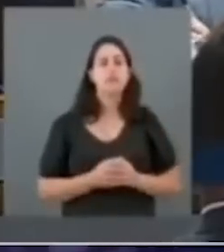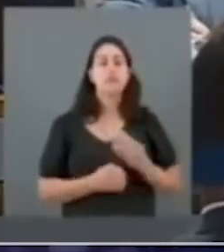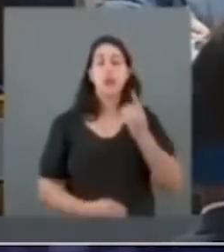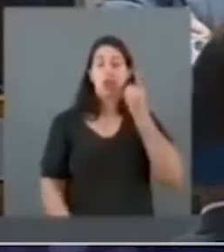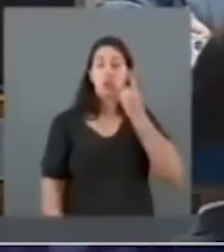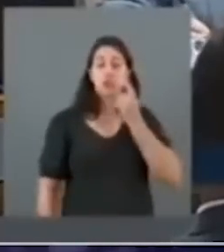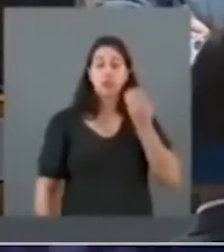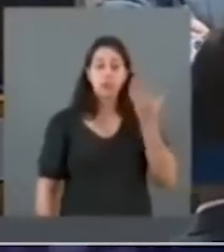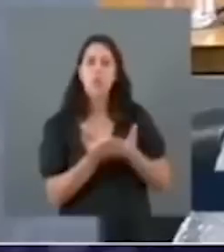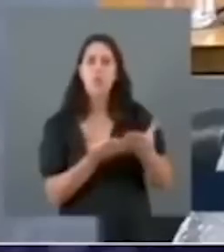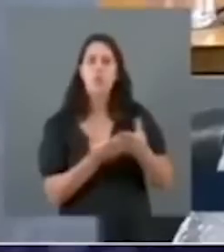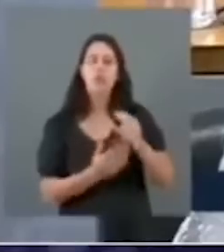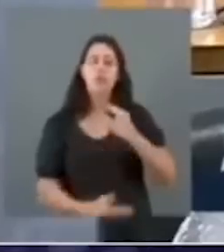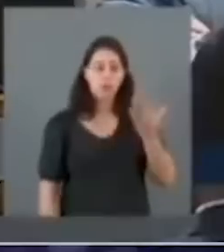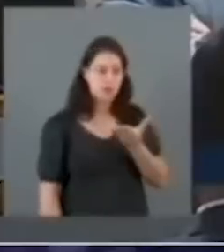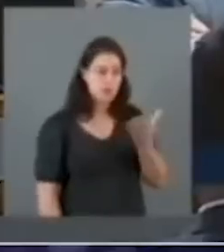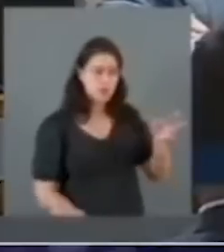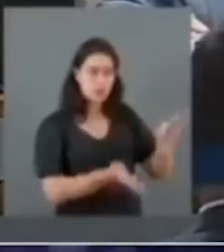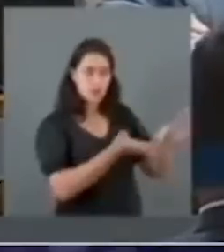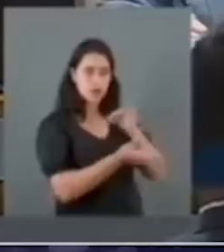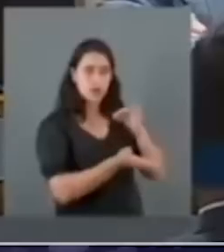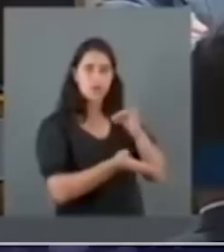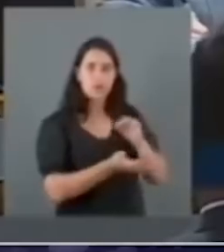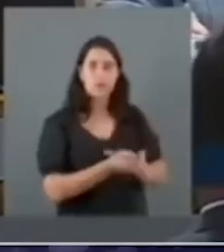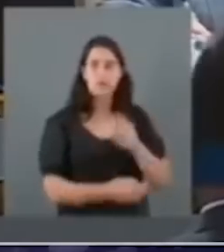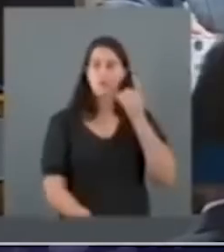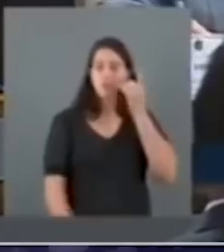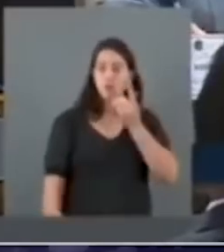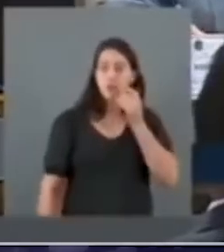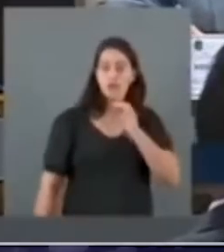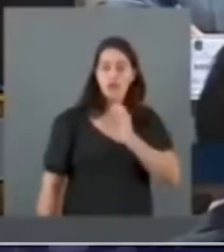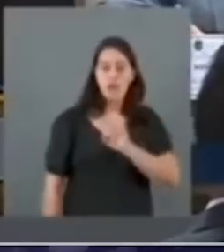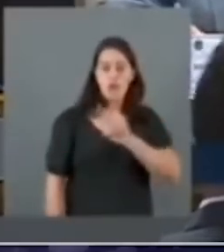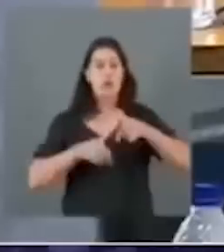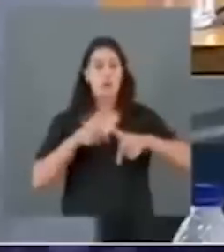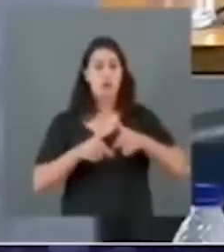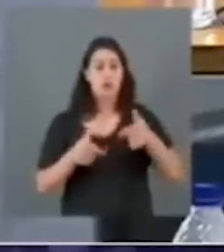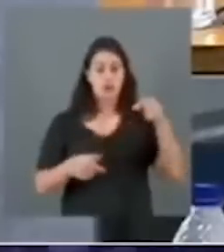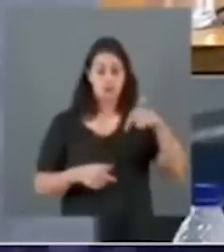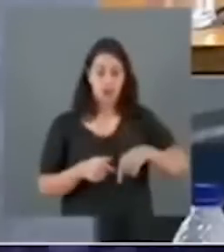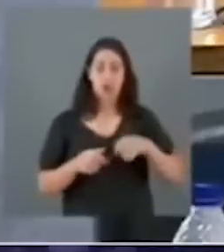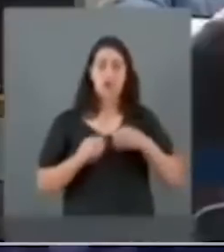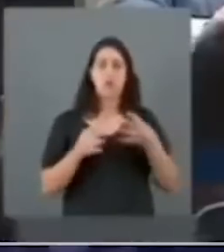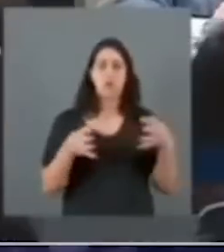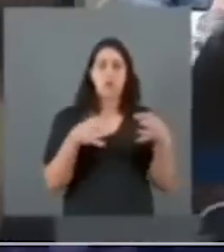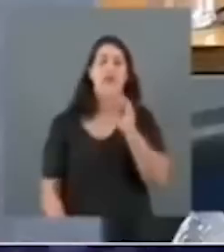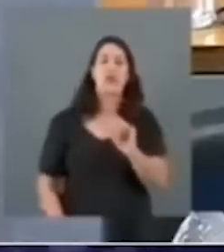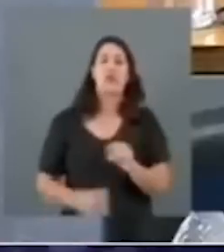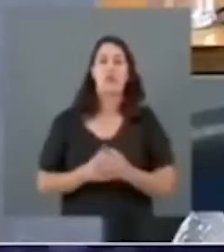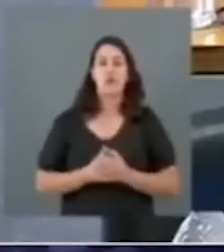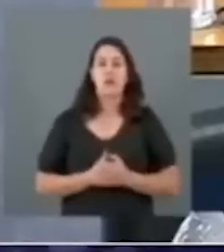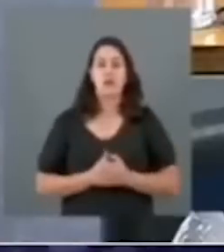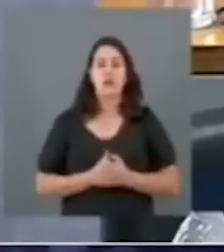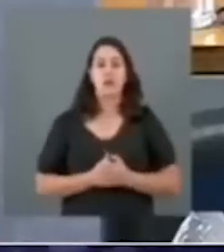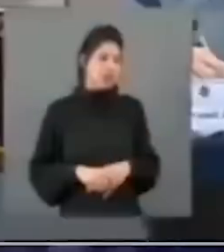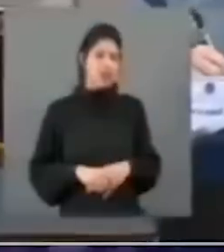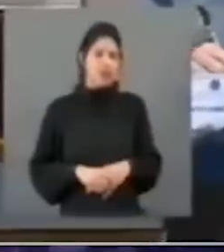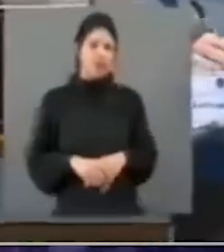Passamos agora ao próximo orador inscrito, o deputado Evair Vieira de Mello. Obrigado, presidente.